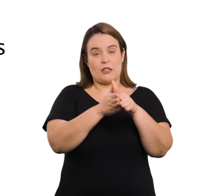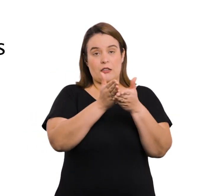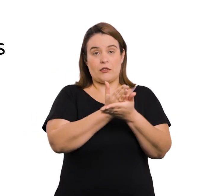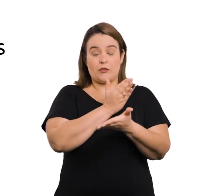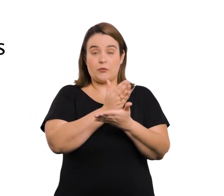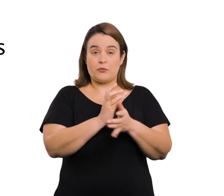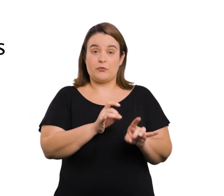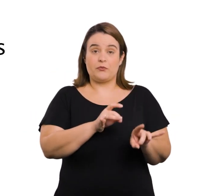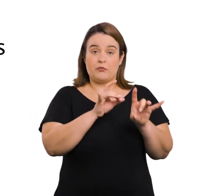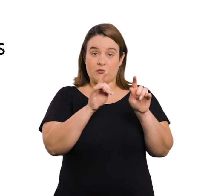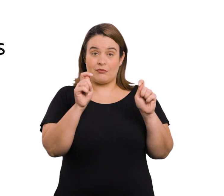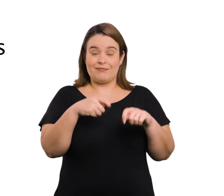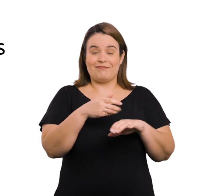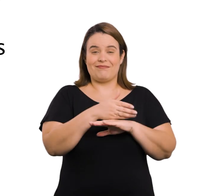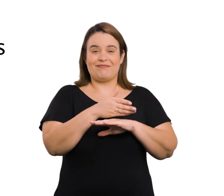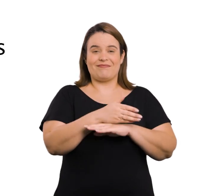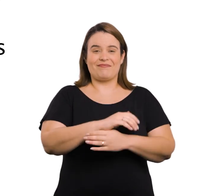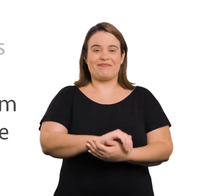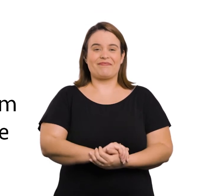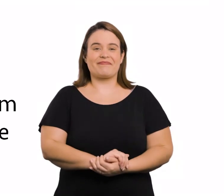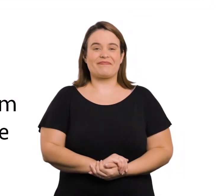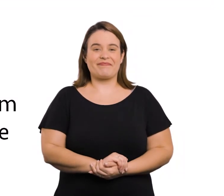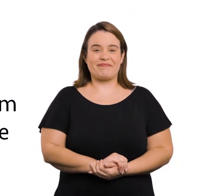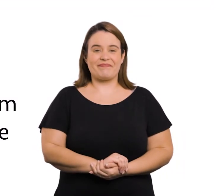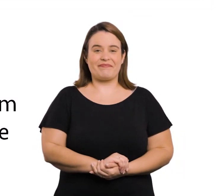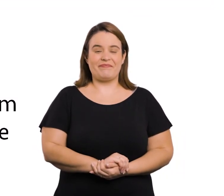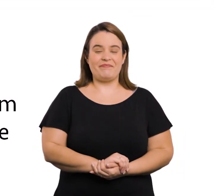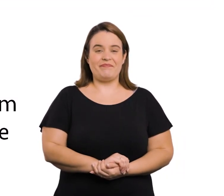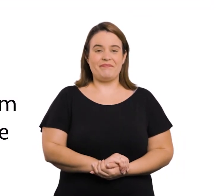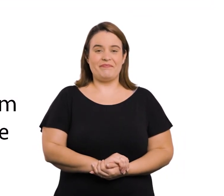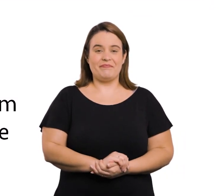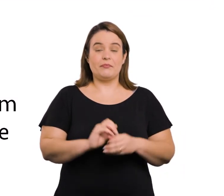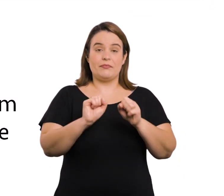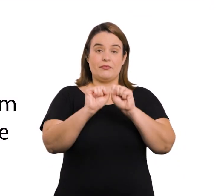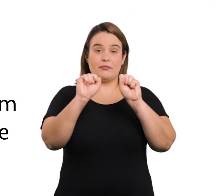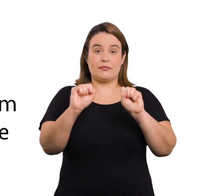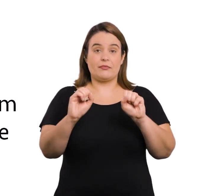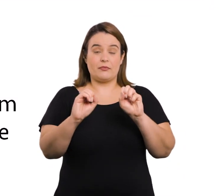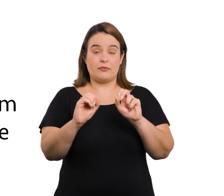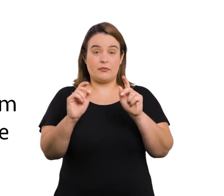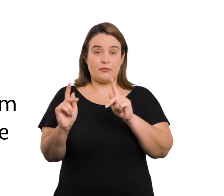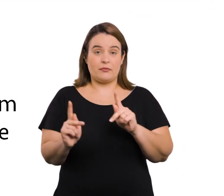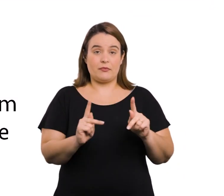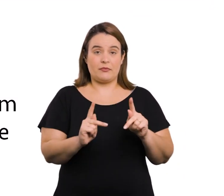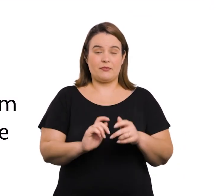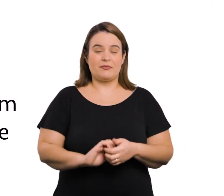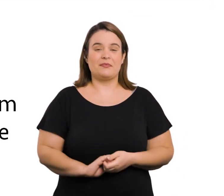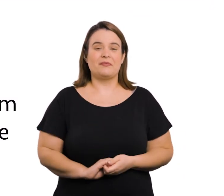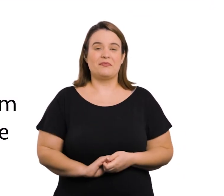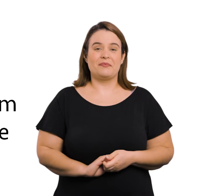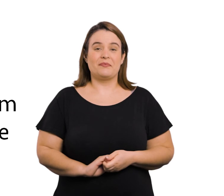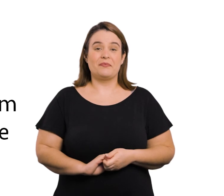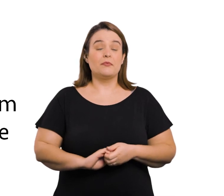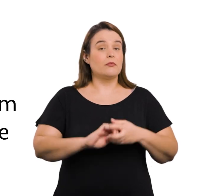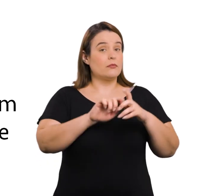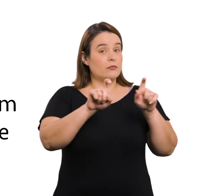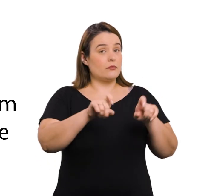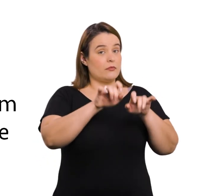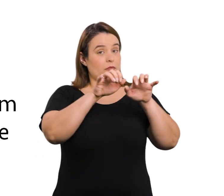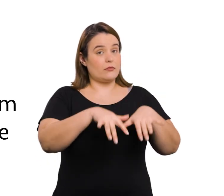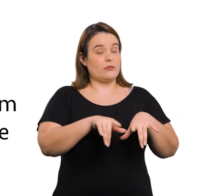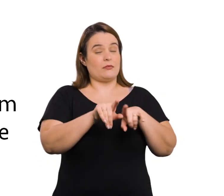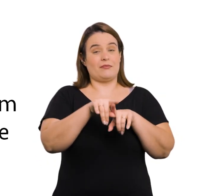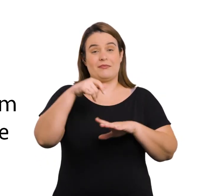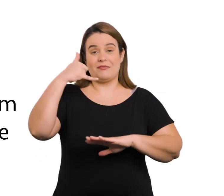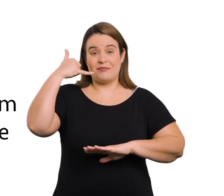livros digitais sejam acessíveis. Funcionalidades dos sistemas operacionais. Os sistemas